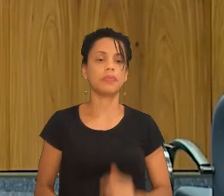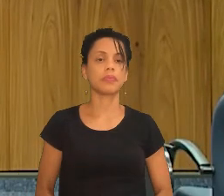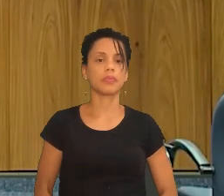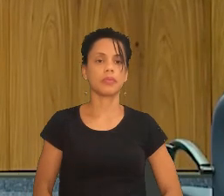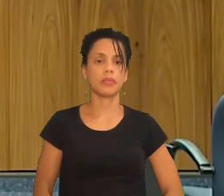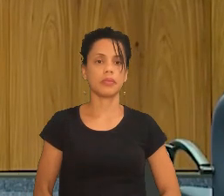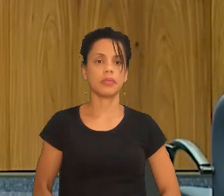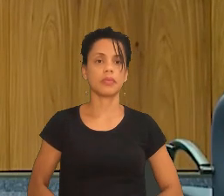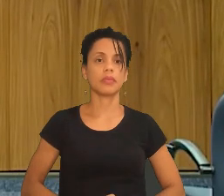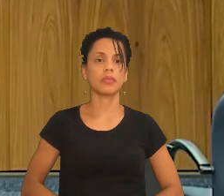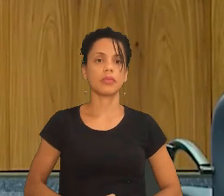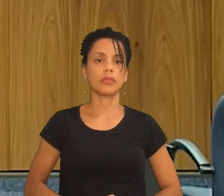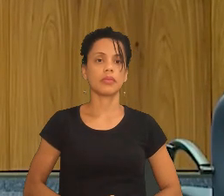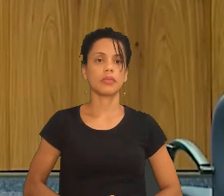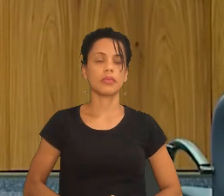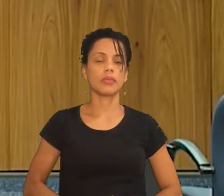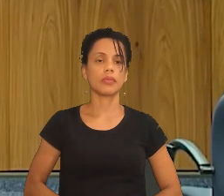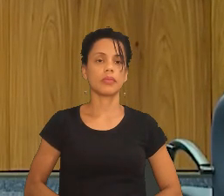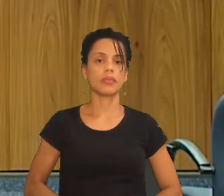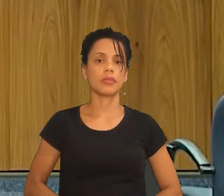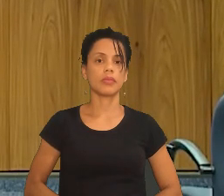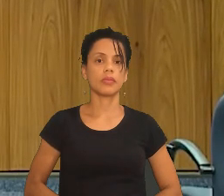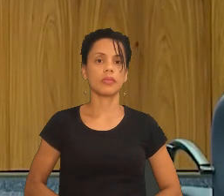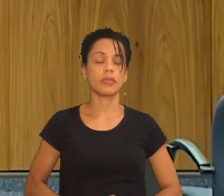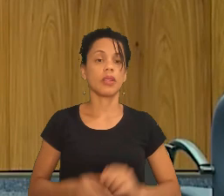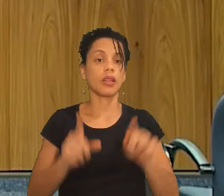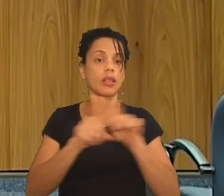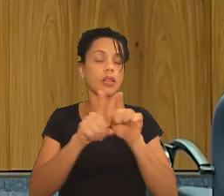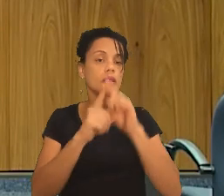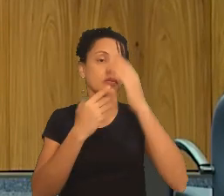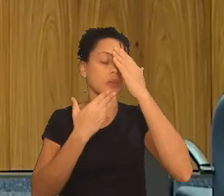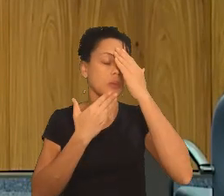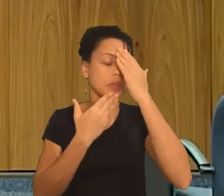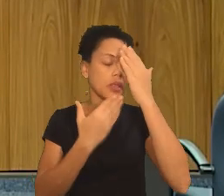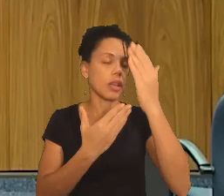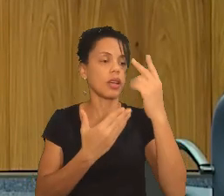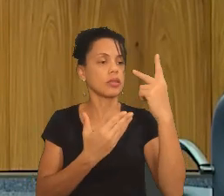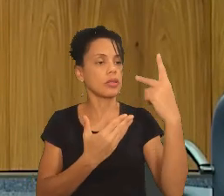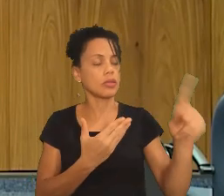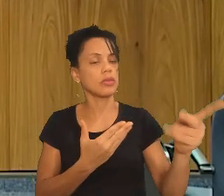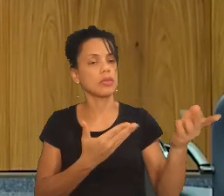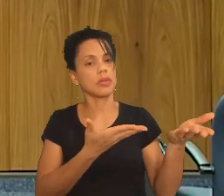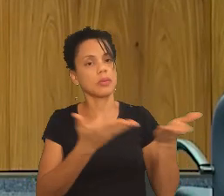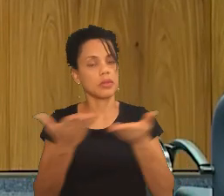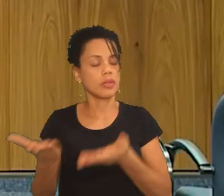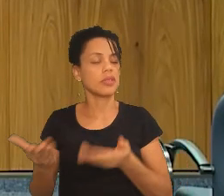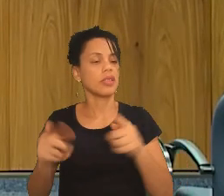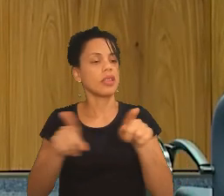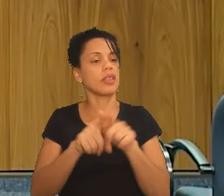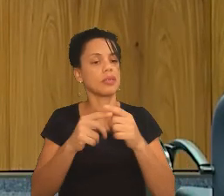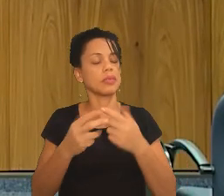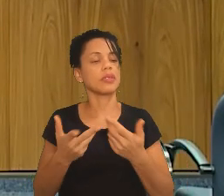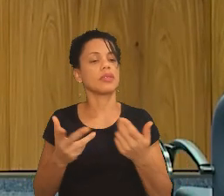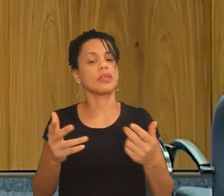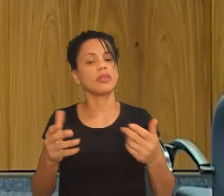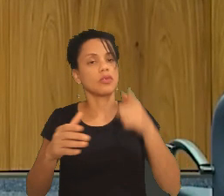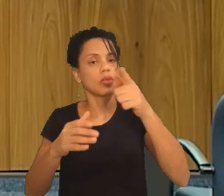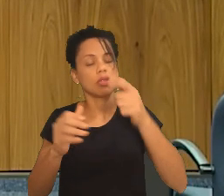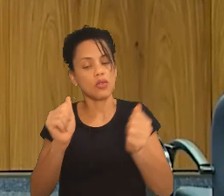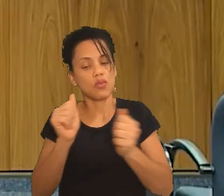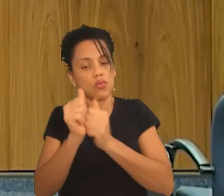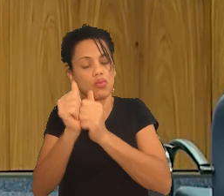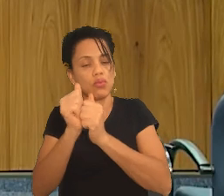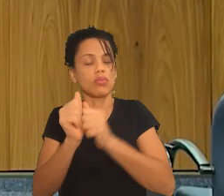Está com a palavra, Douglas. Mais uma vez, muito obrigada pela sua presença e pela sua parceria nesse projeto.